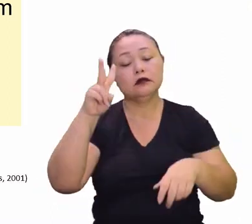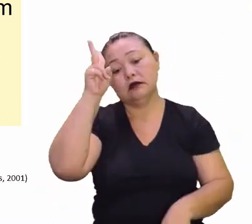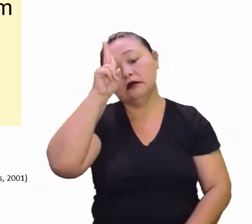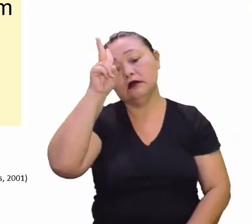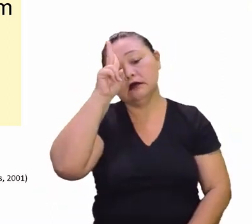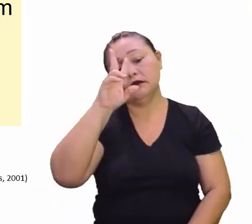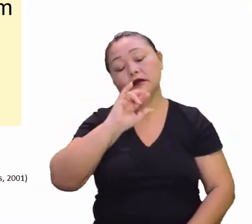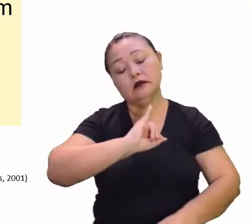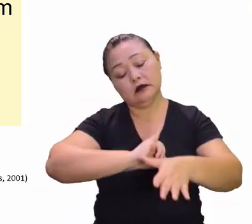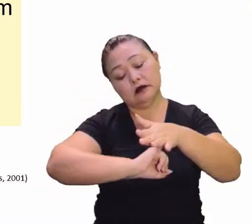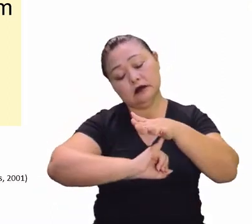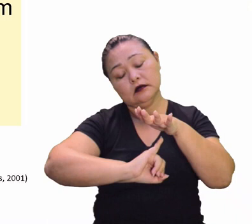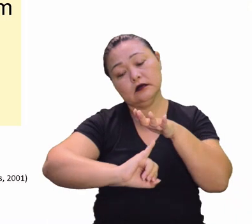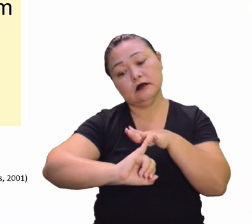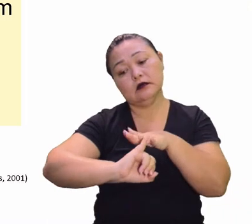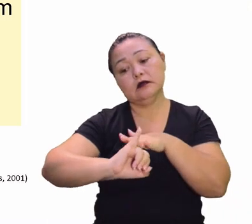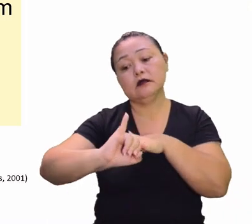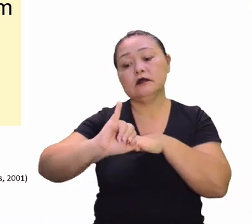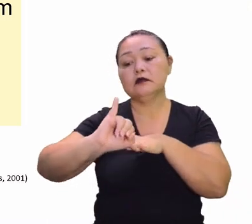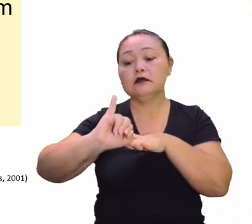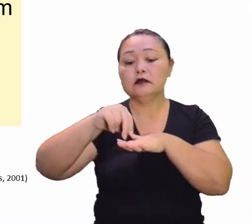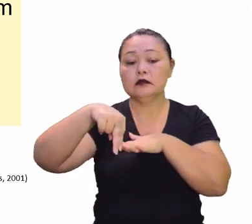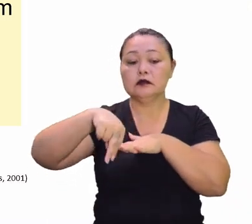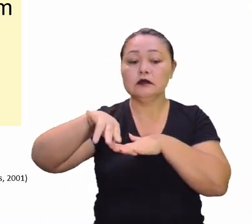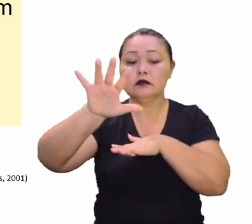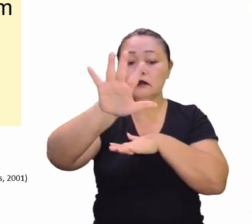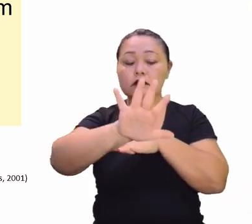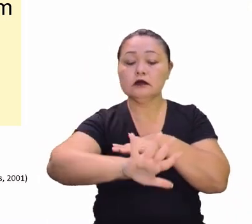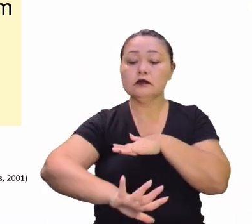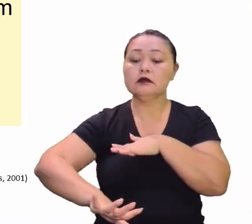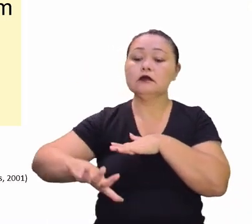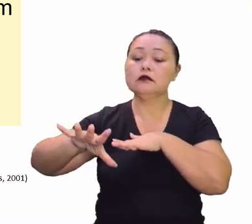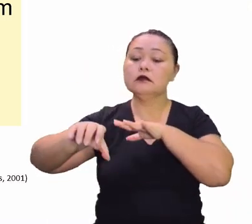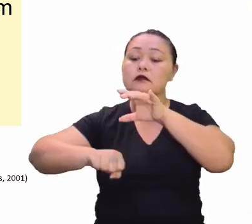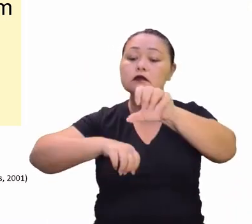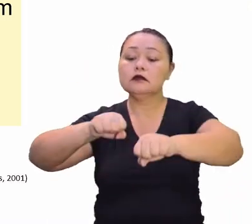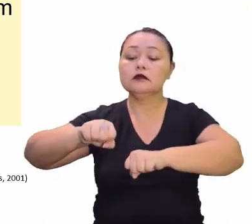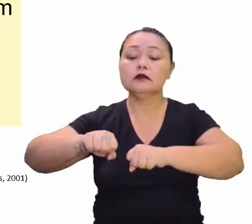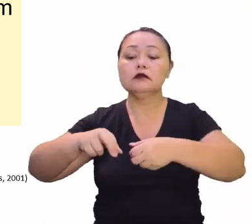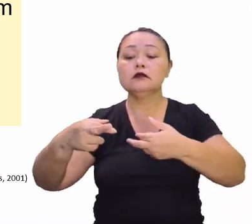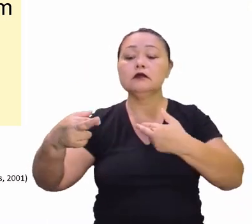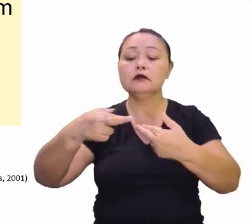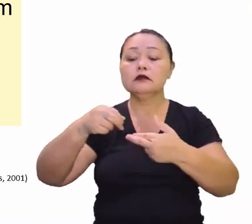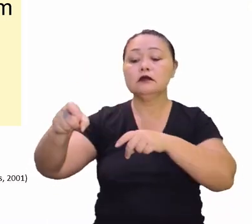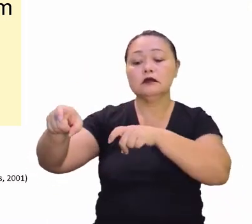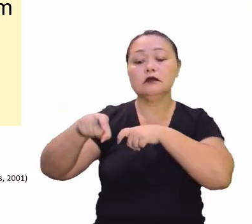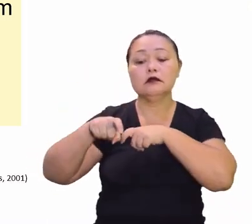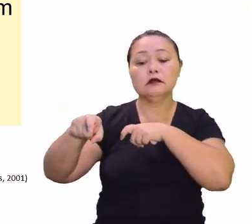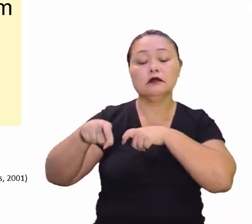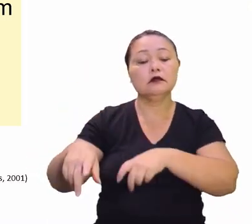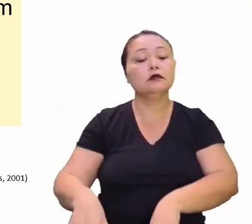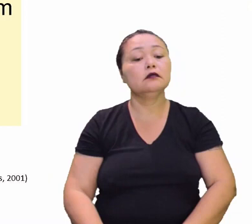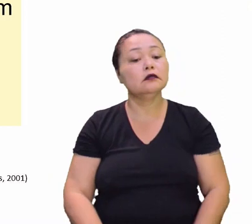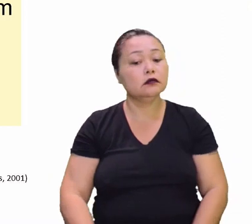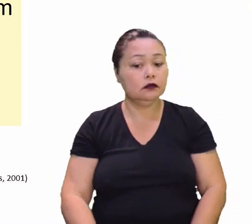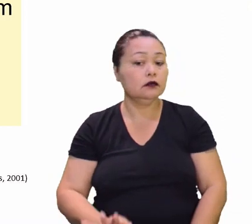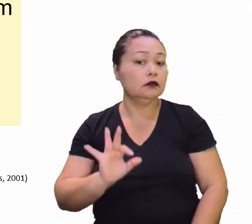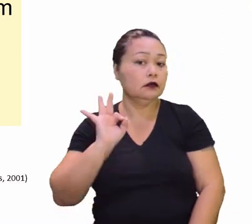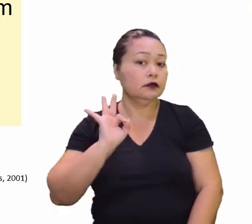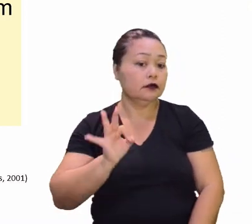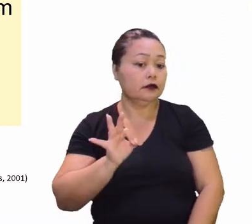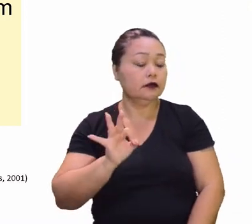precisa lembrar. É isso? Instituto Exatamente. Nacional de Colonização e Reforma Agrária. Muito É bem.